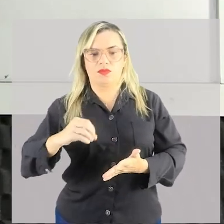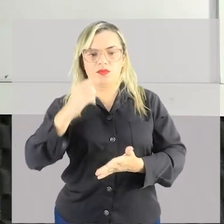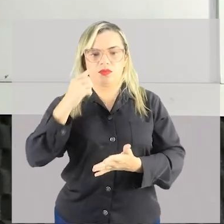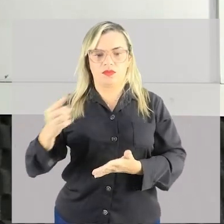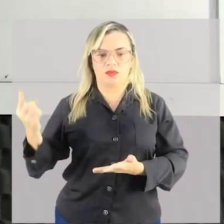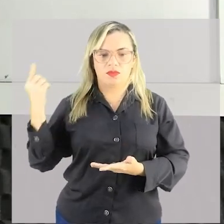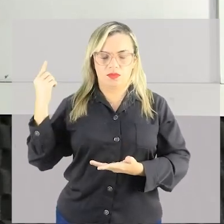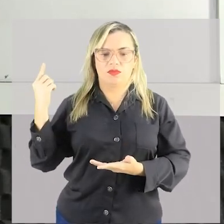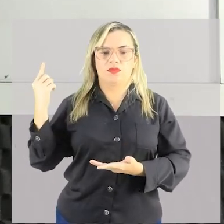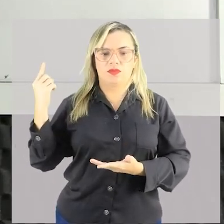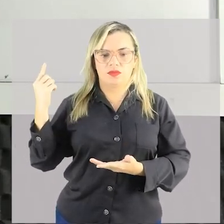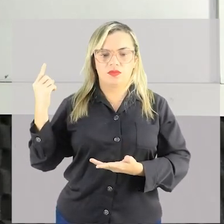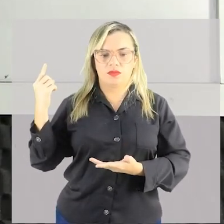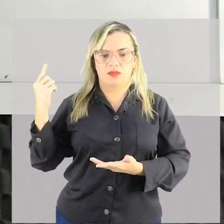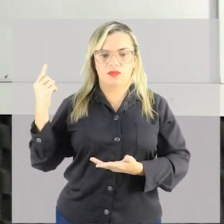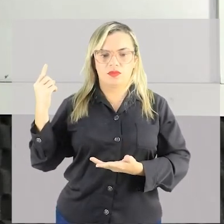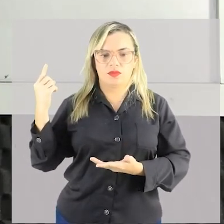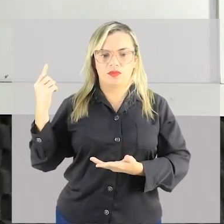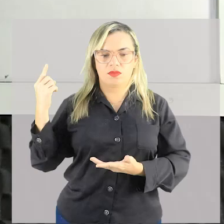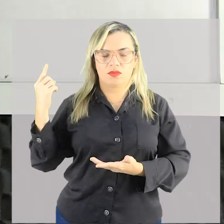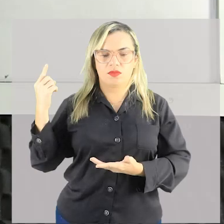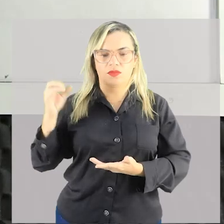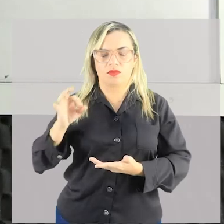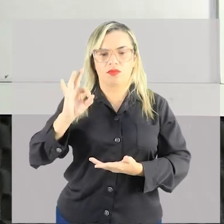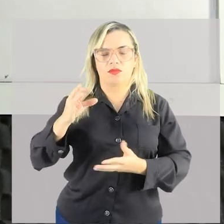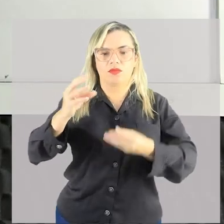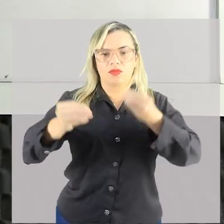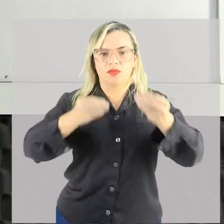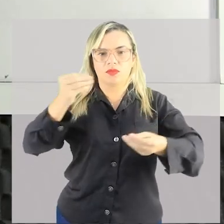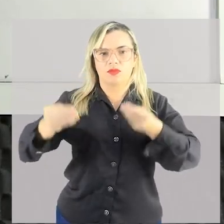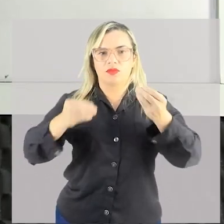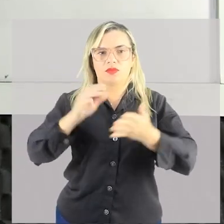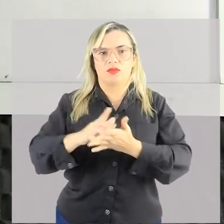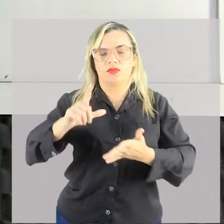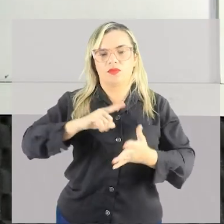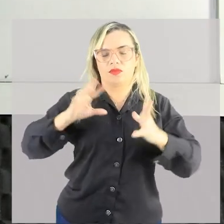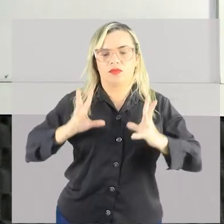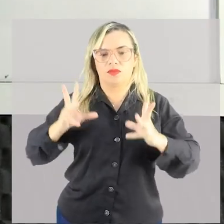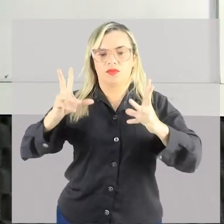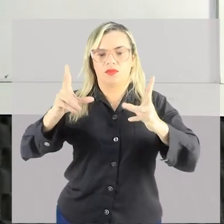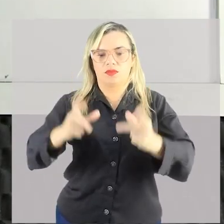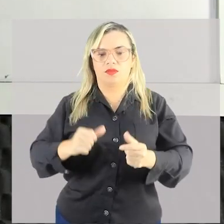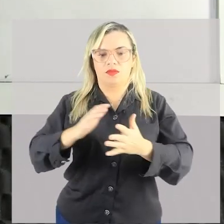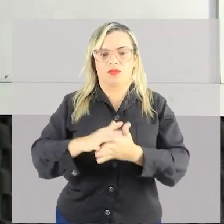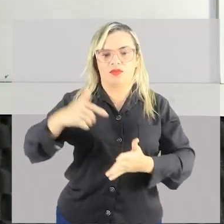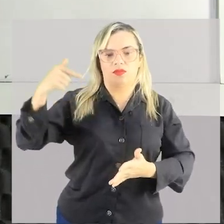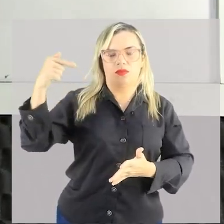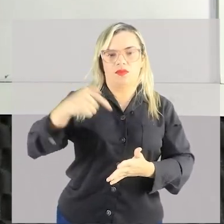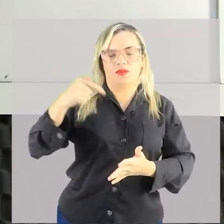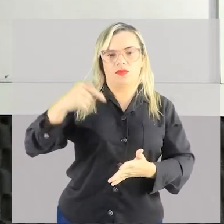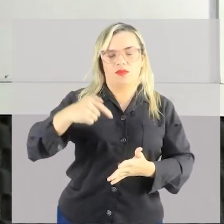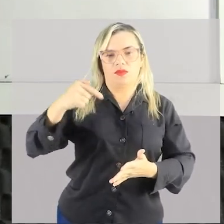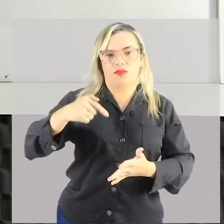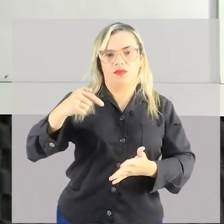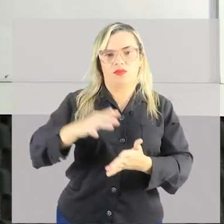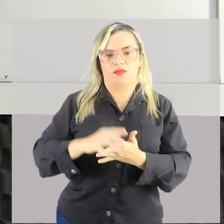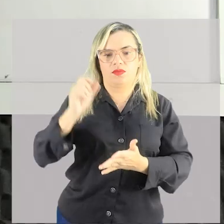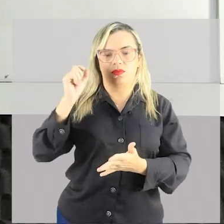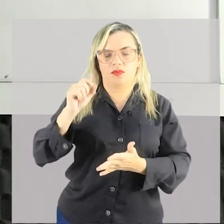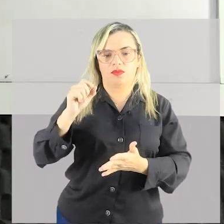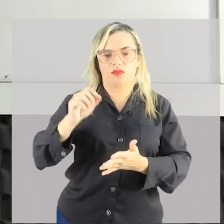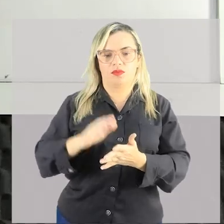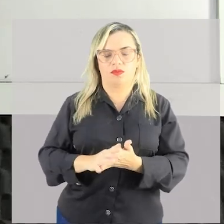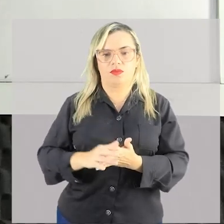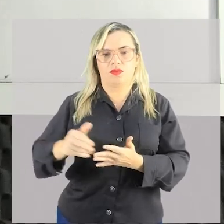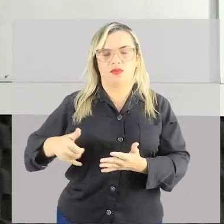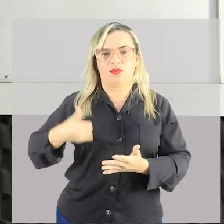Mara Pedro e o João certo então como eles têm estão todos na sétima posição todos TM a